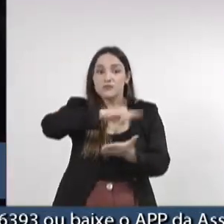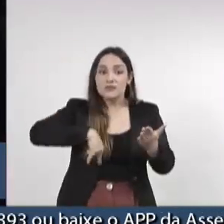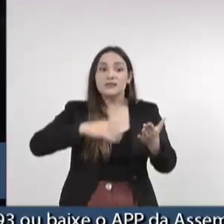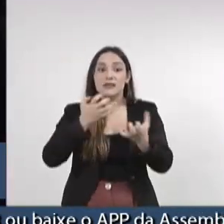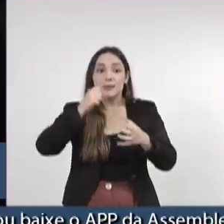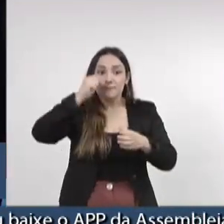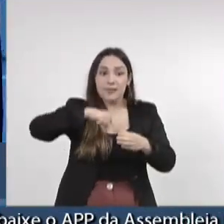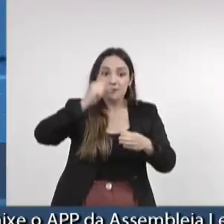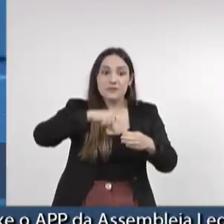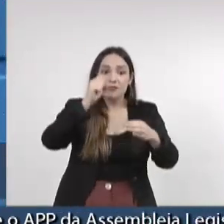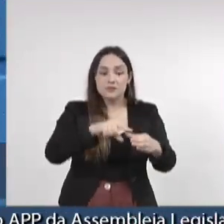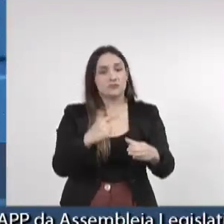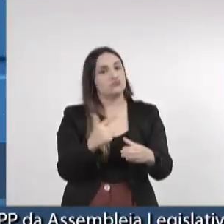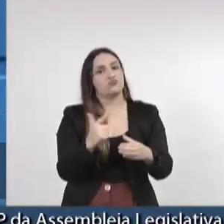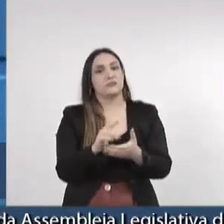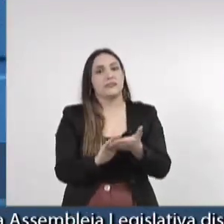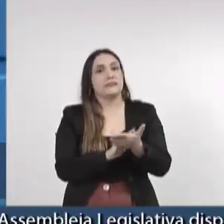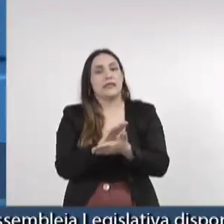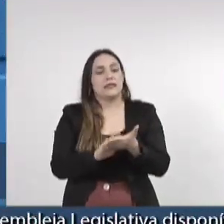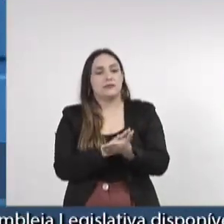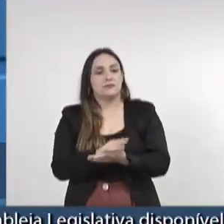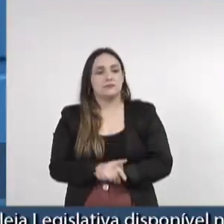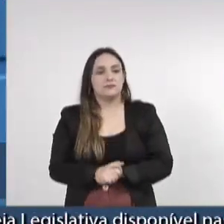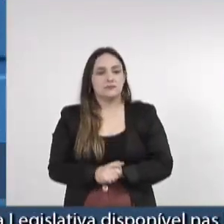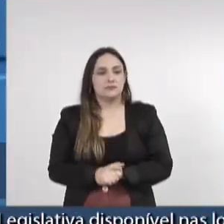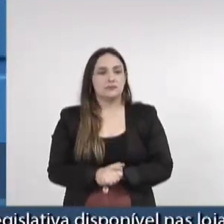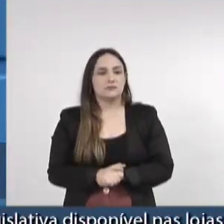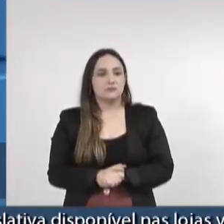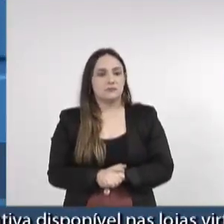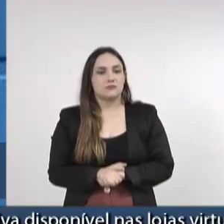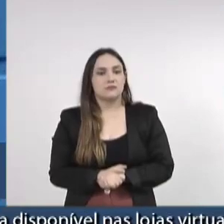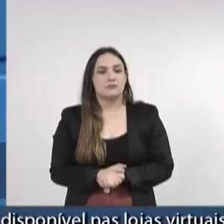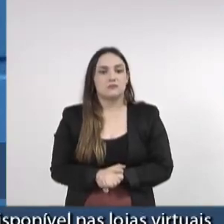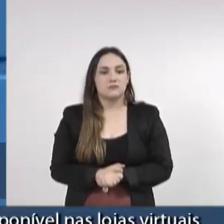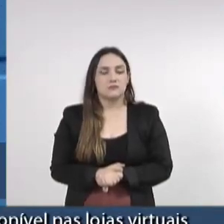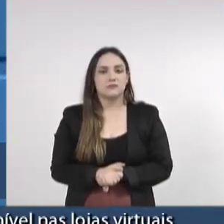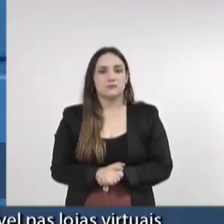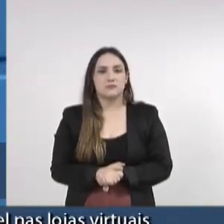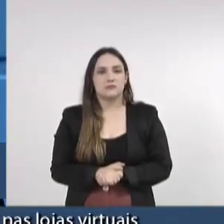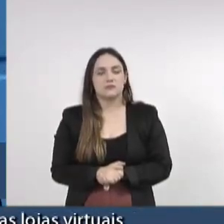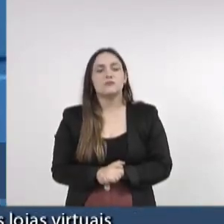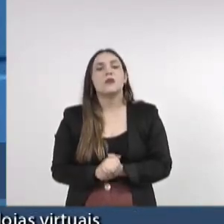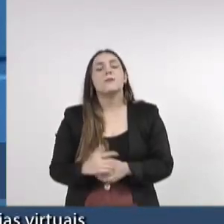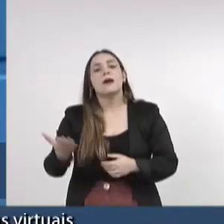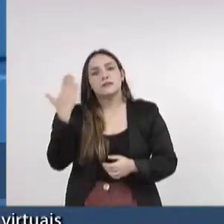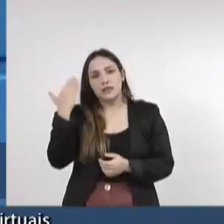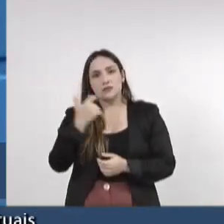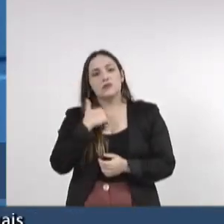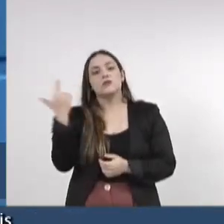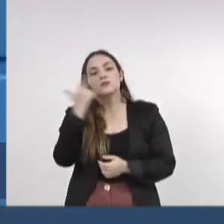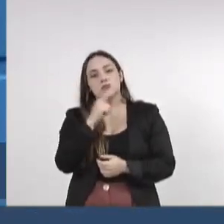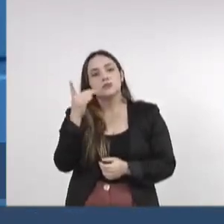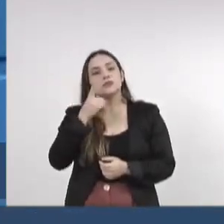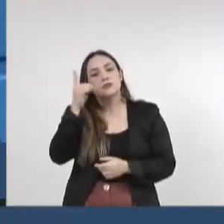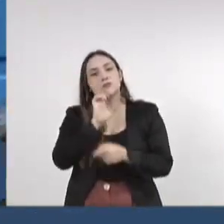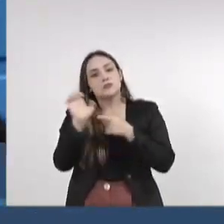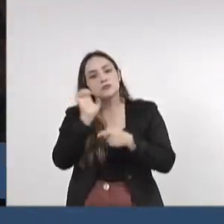pequena agricultura, para as comunidades indígenas e para os quilombolas que estão lá, em